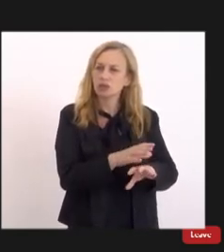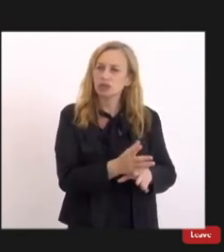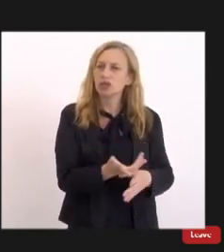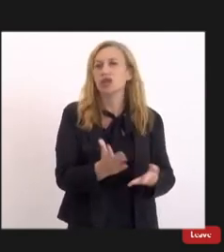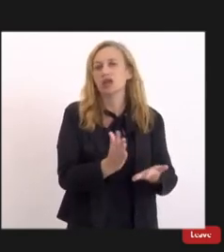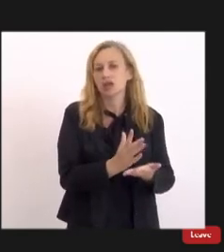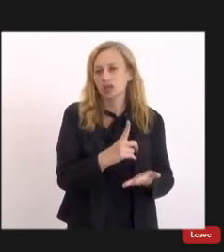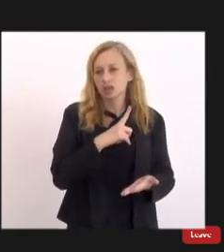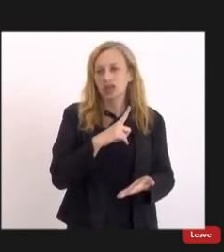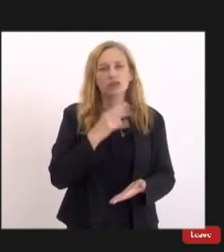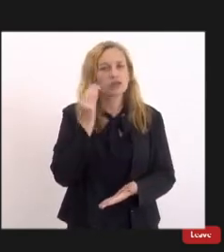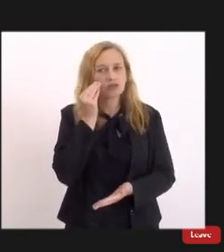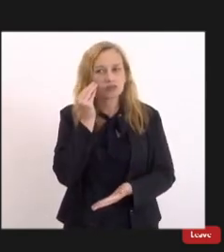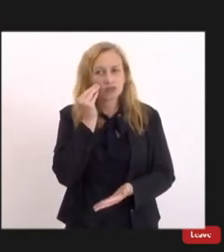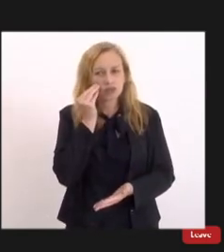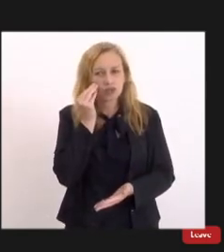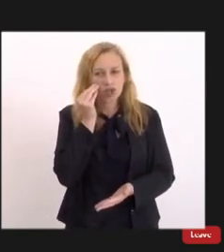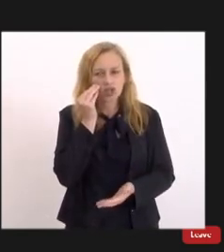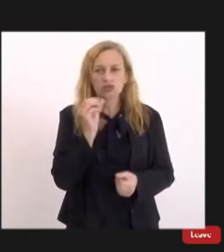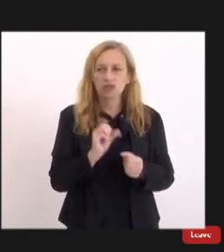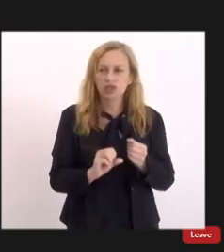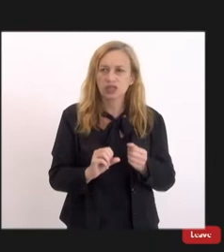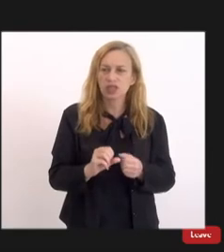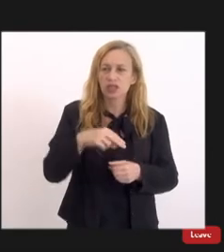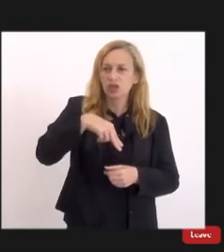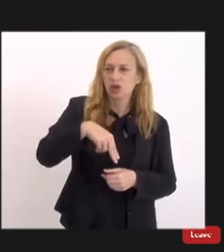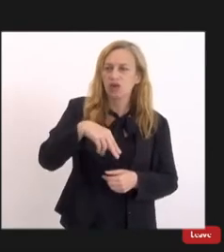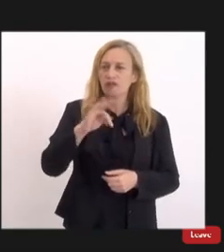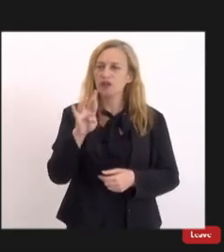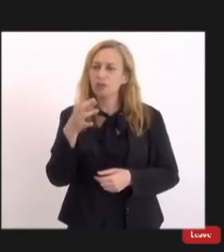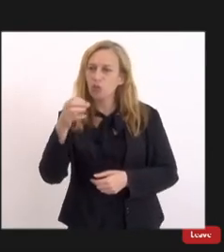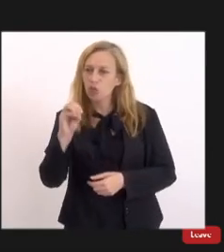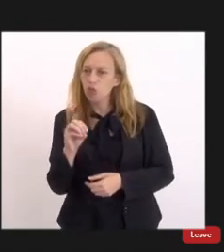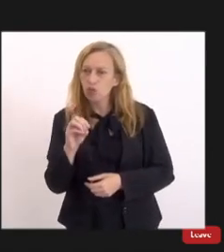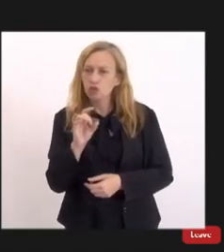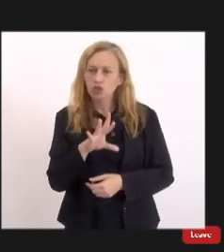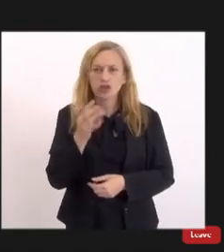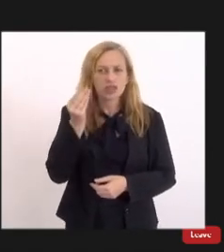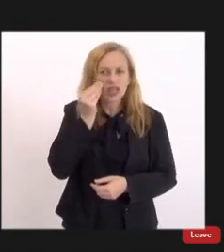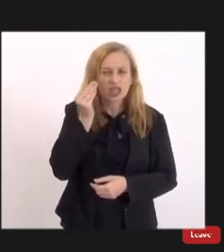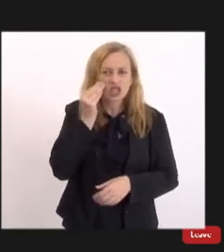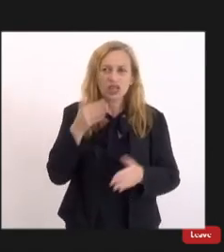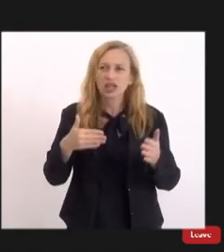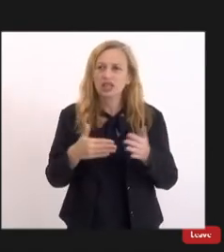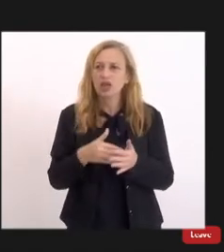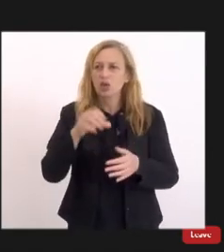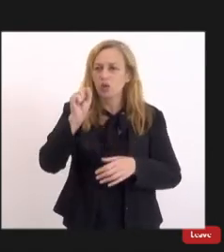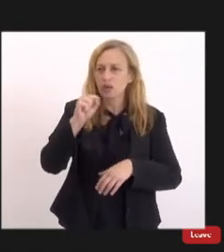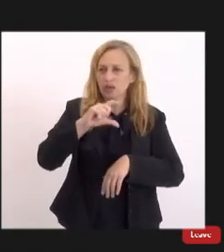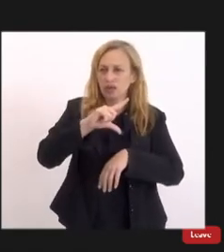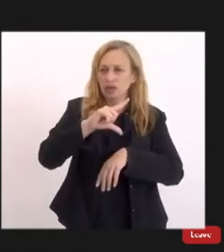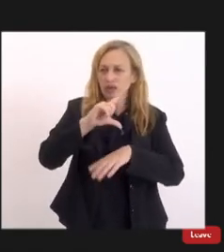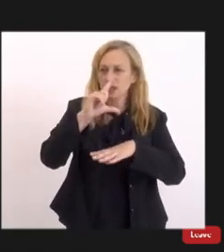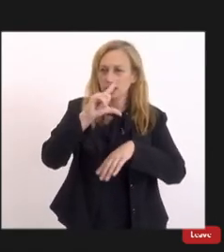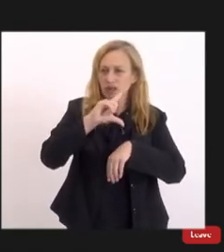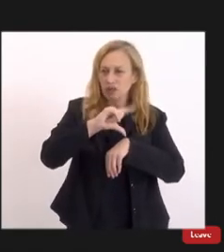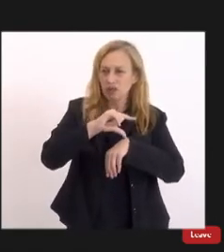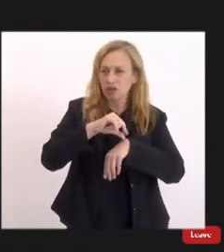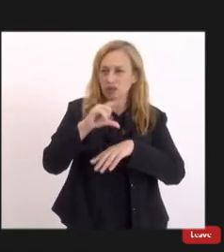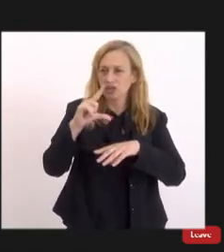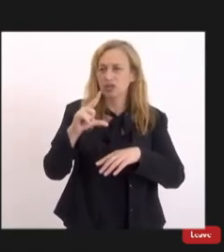sintomas, e quando foi fazer o teste, Nova Friburgo, né, a gente só testa até 8 horas da manhã e sem